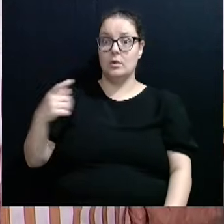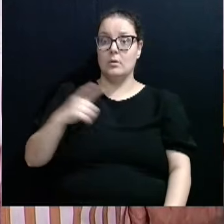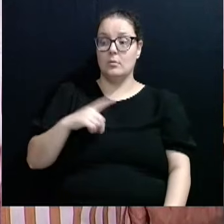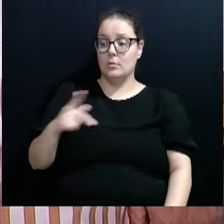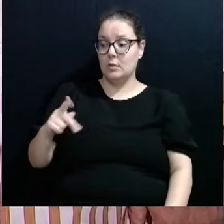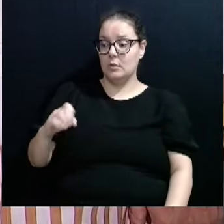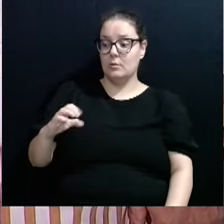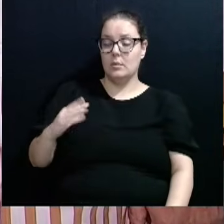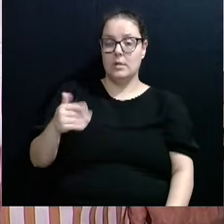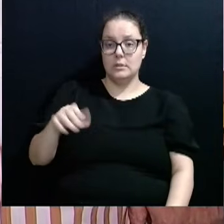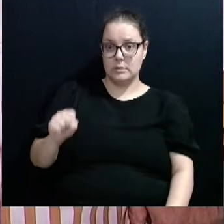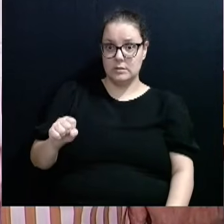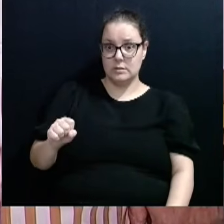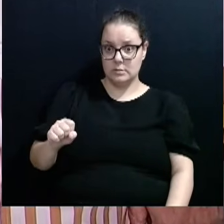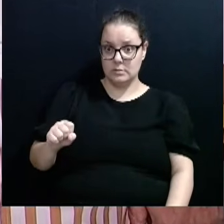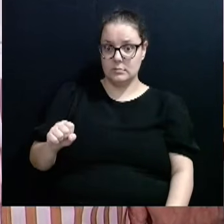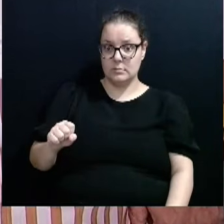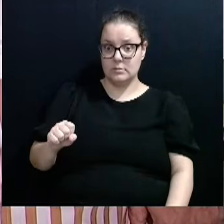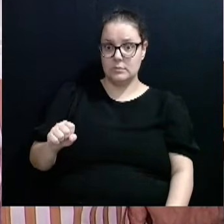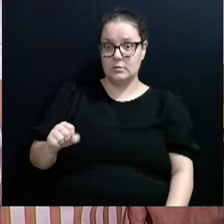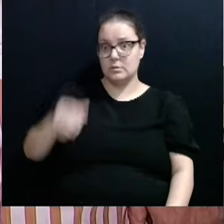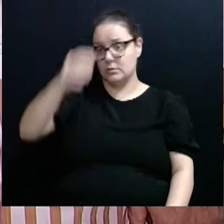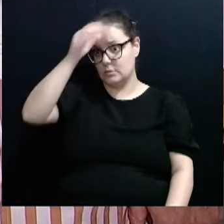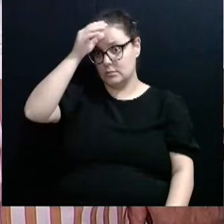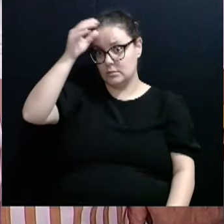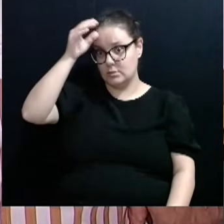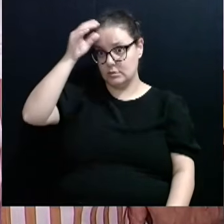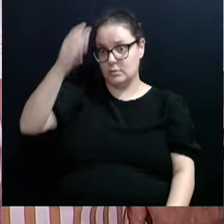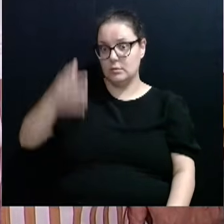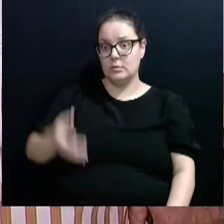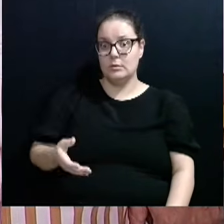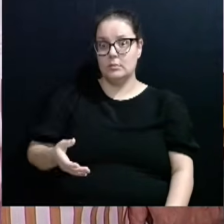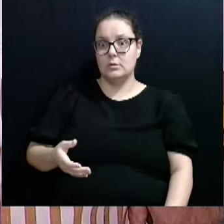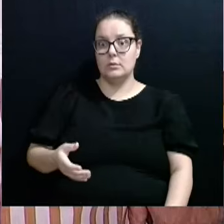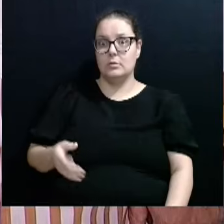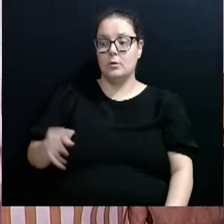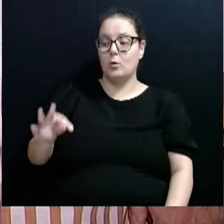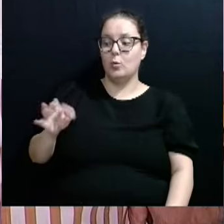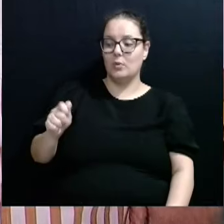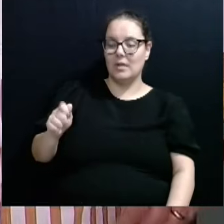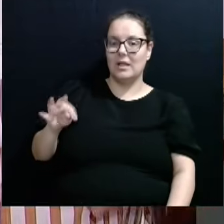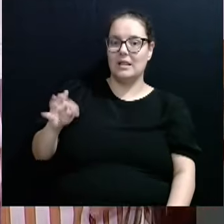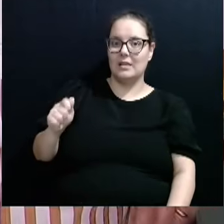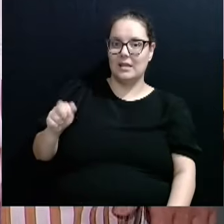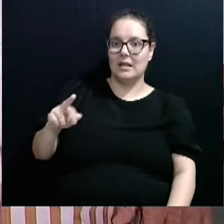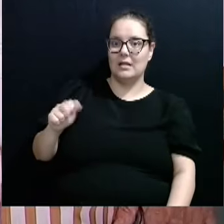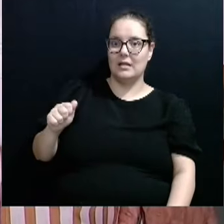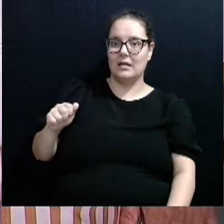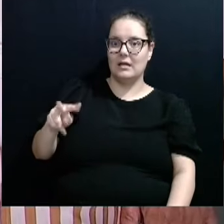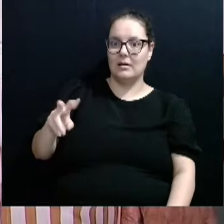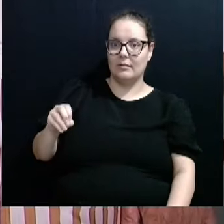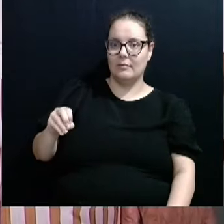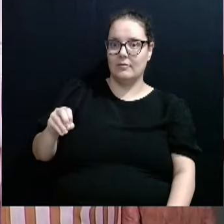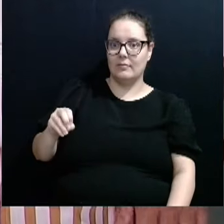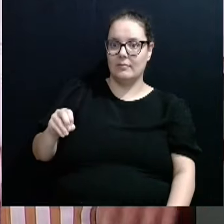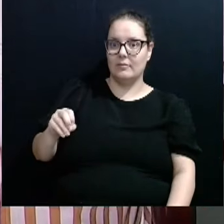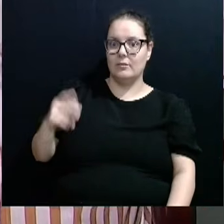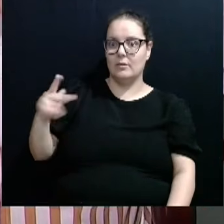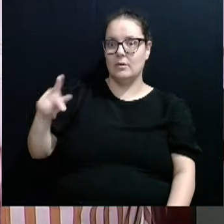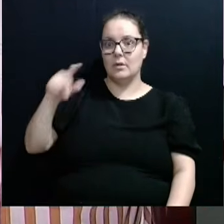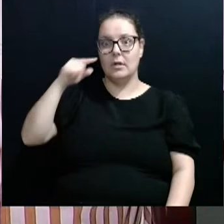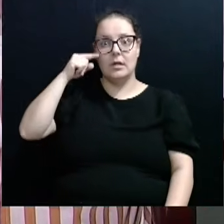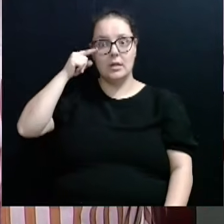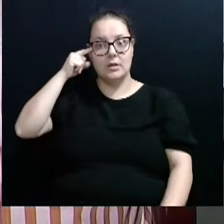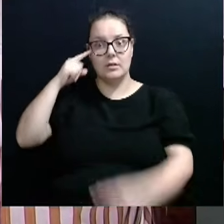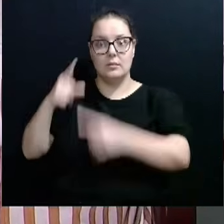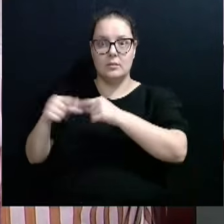de uma cliente que foi o tataravô dela japonês que fabricou. Ele veio do Japão e ele